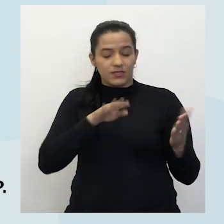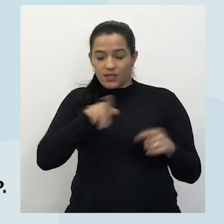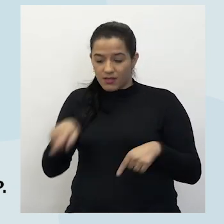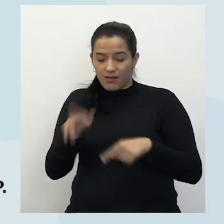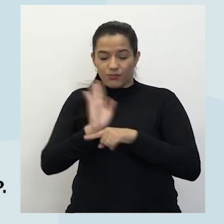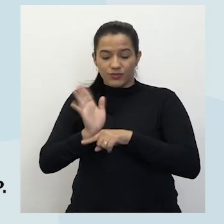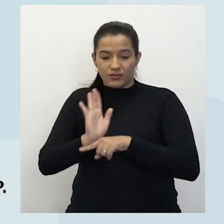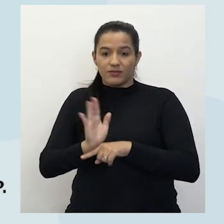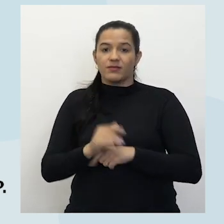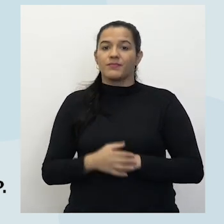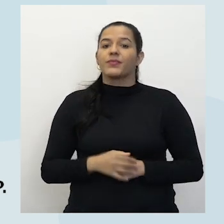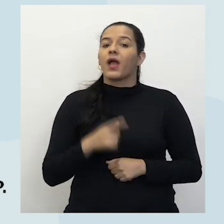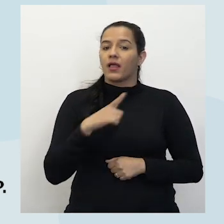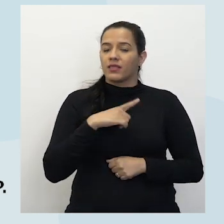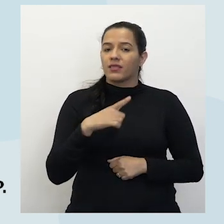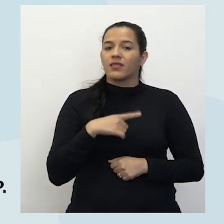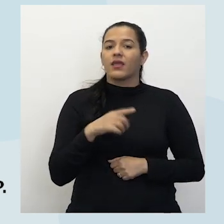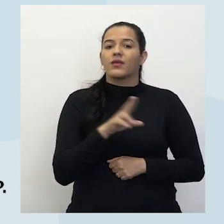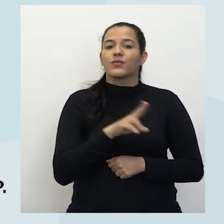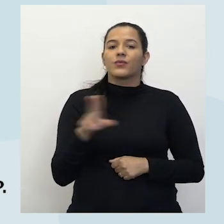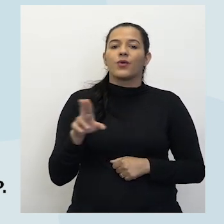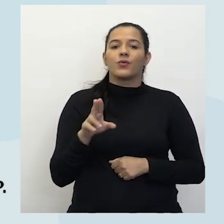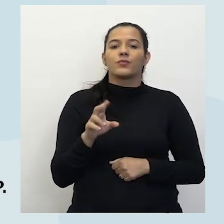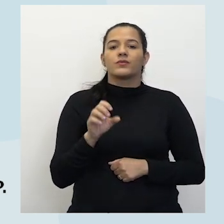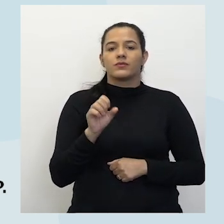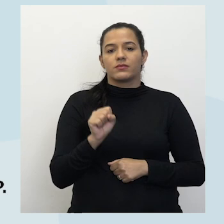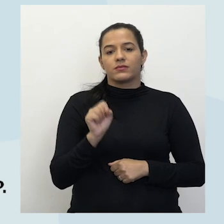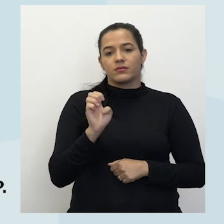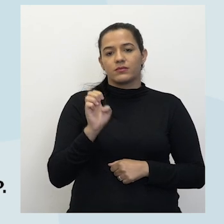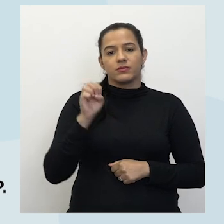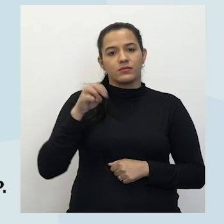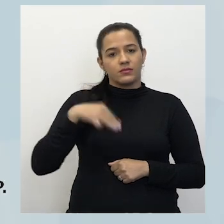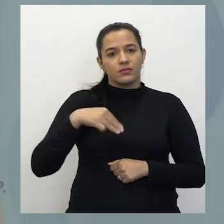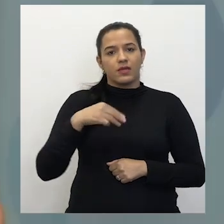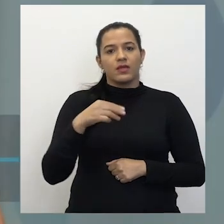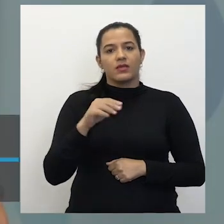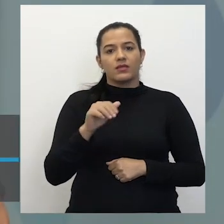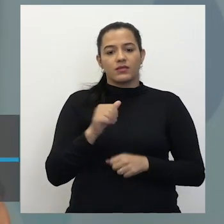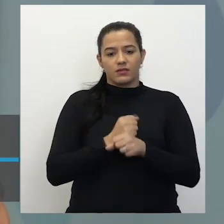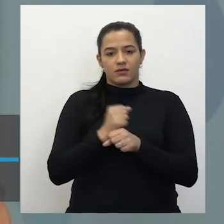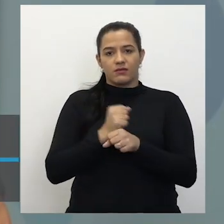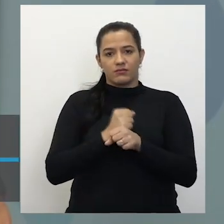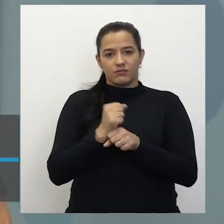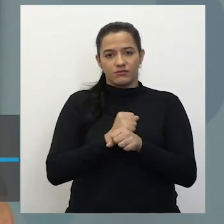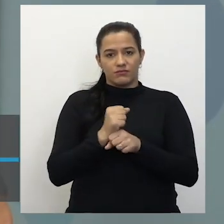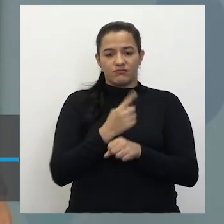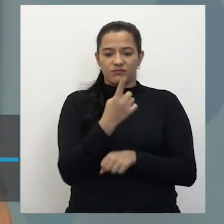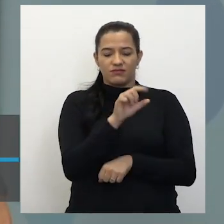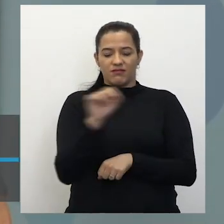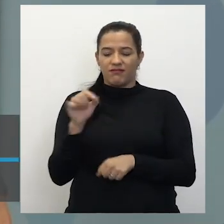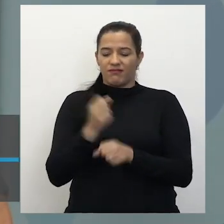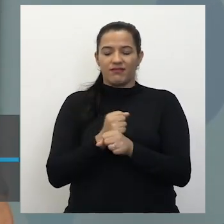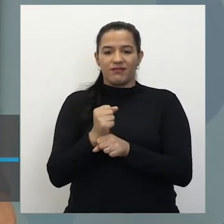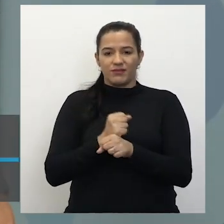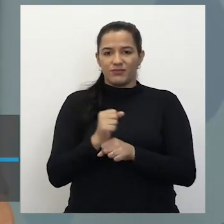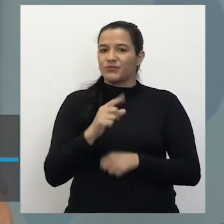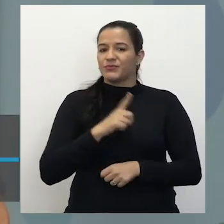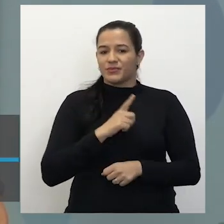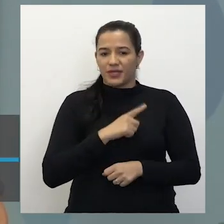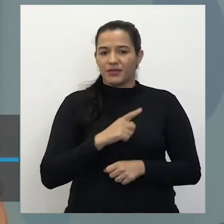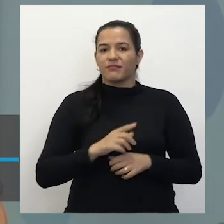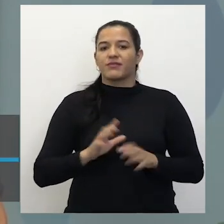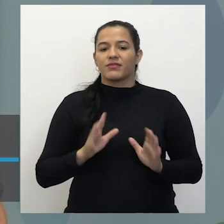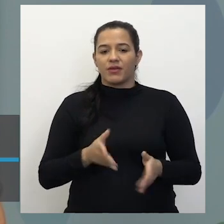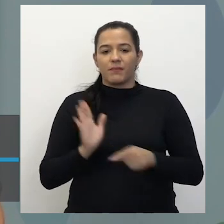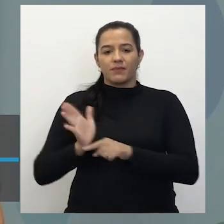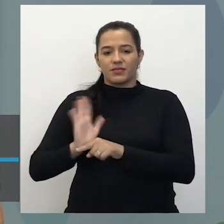livro chamado 100 Anos de Solidão, do Gabriel Garcia Marques. Este livro merecia ganhar uma versão cinematográfica. Vá lá e leia, cara. Mas 100 eu